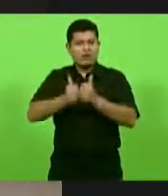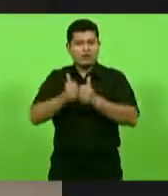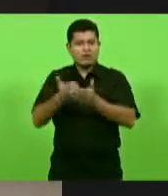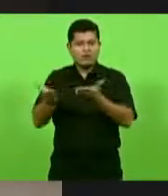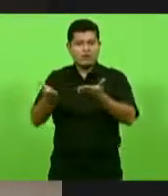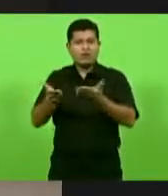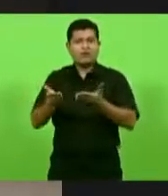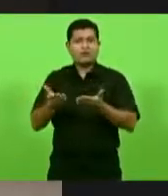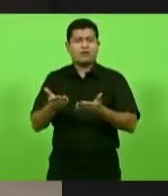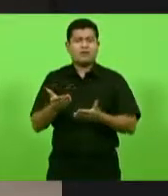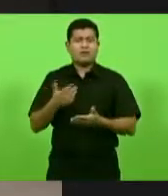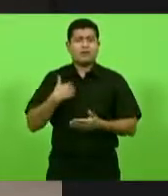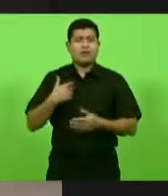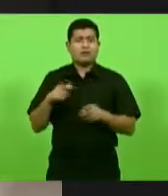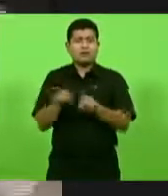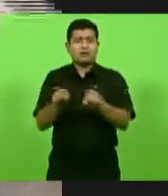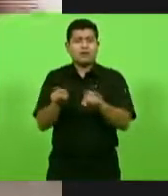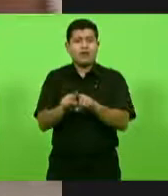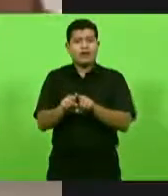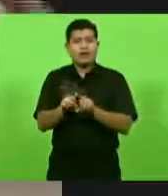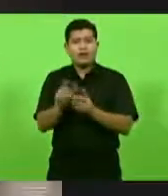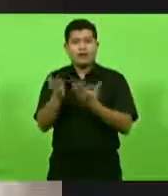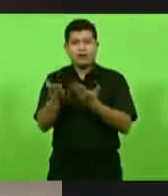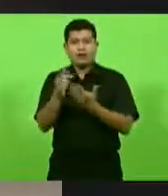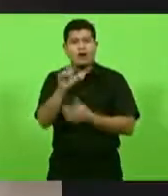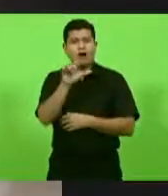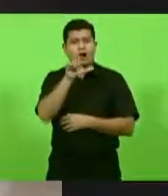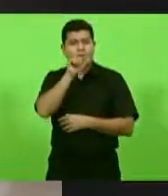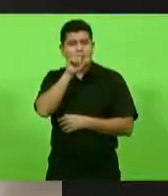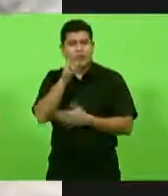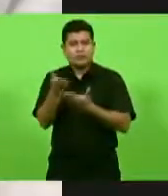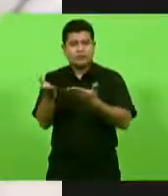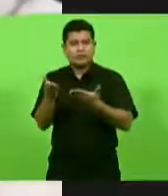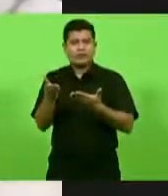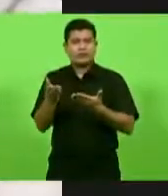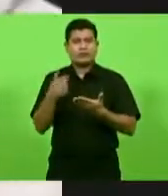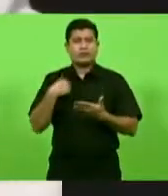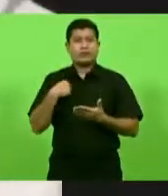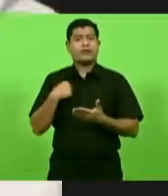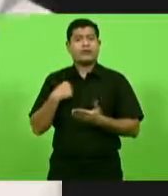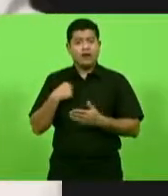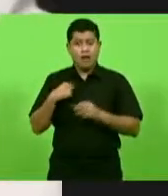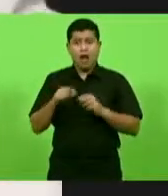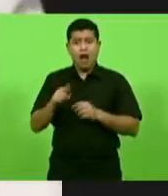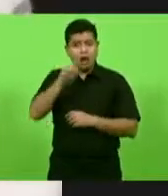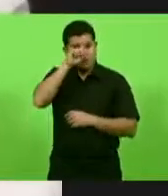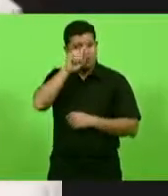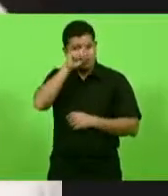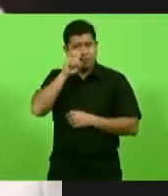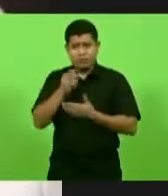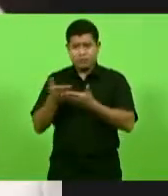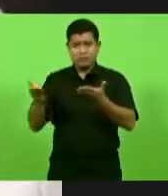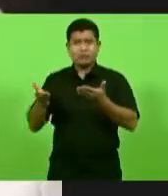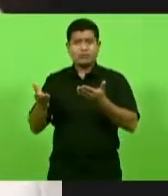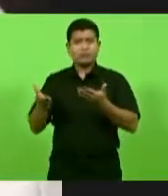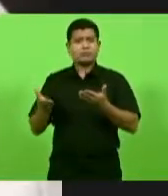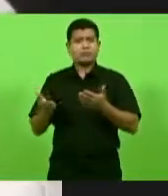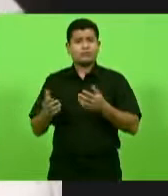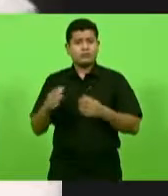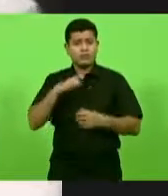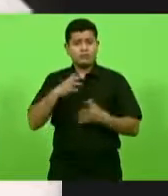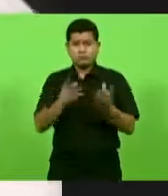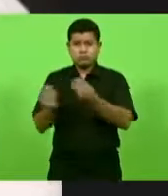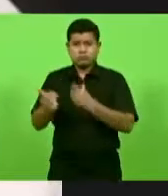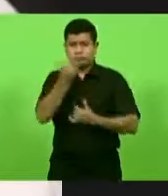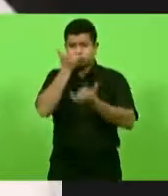Massaranduba, Guaramirim, que é um risco à integridade pública, à integridade física de cada pessoa.